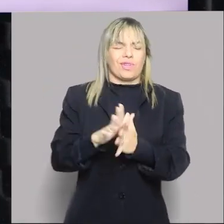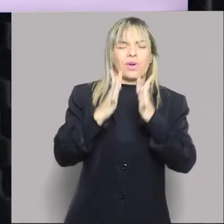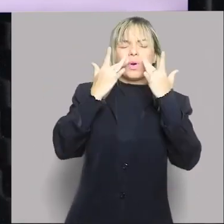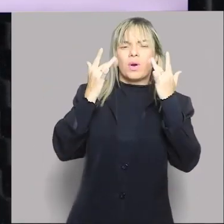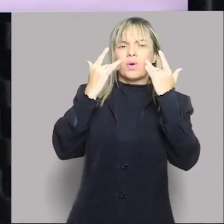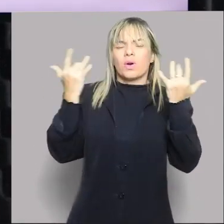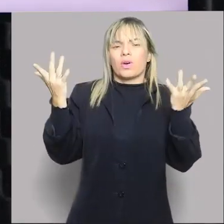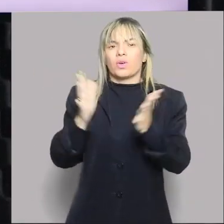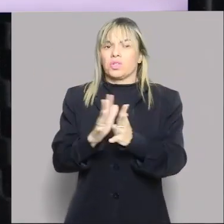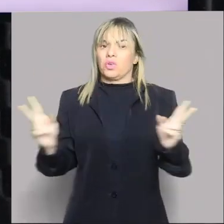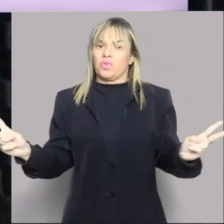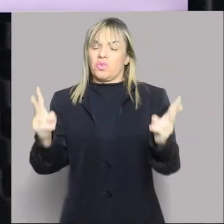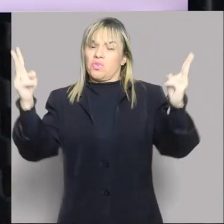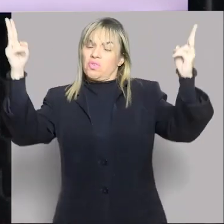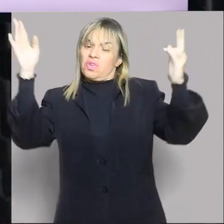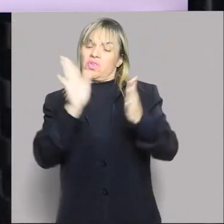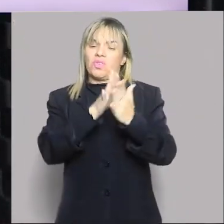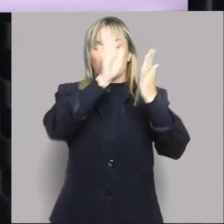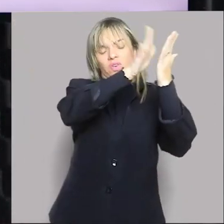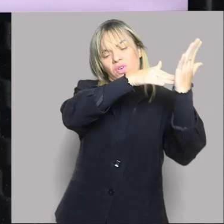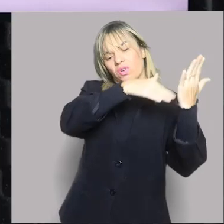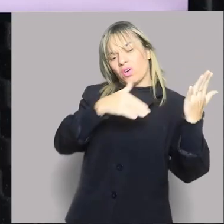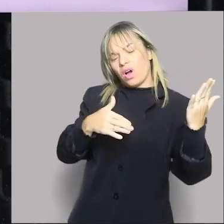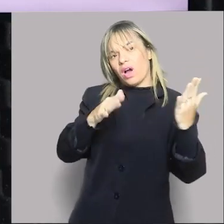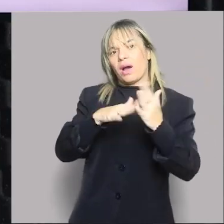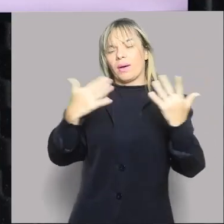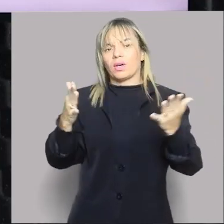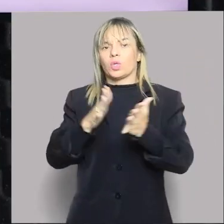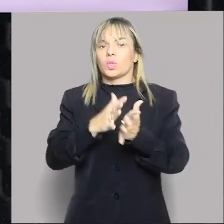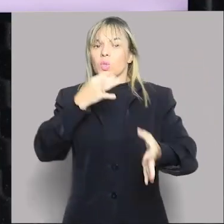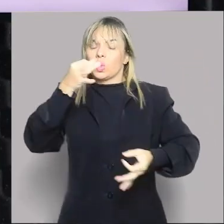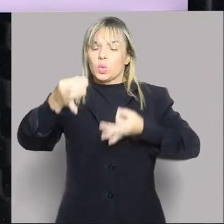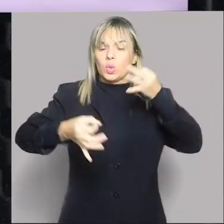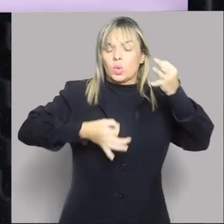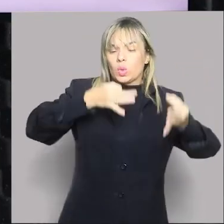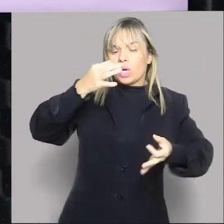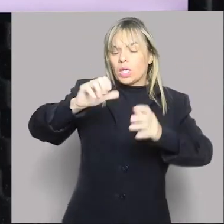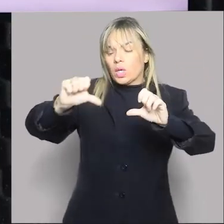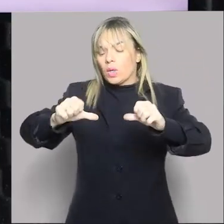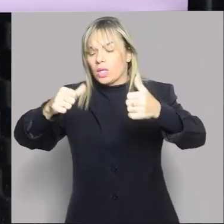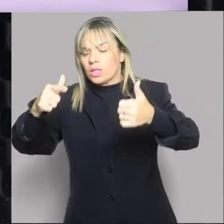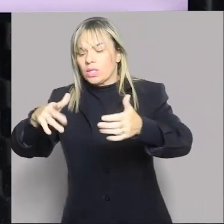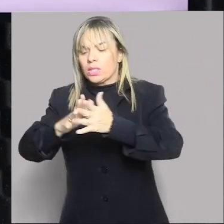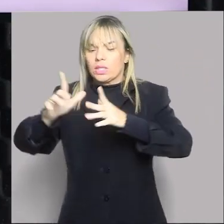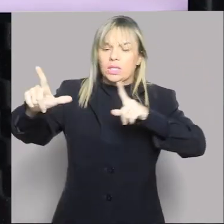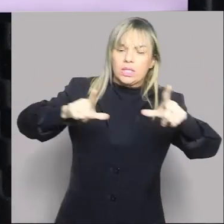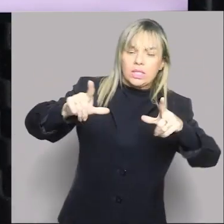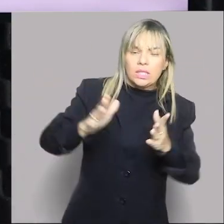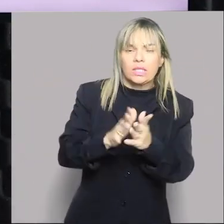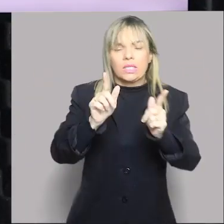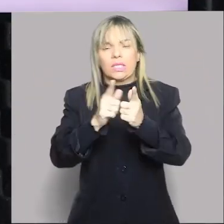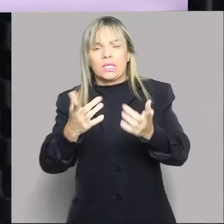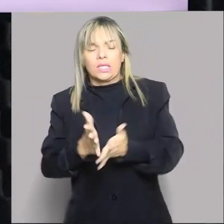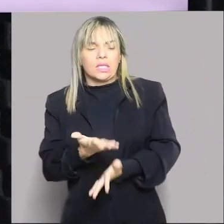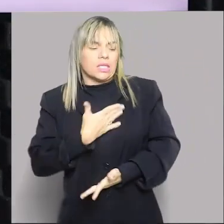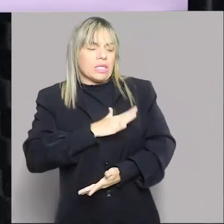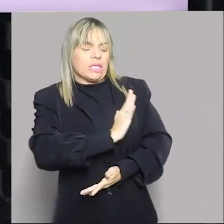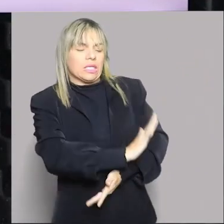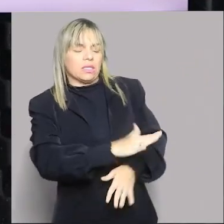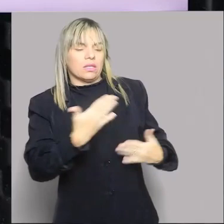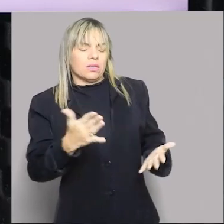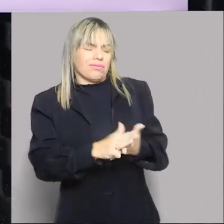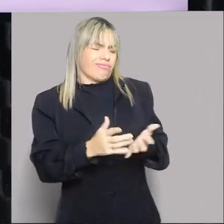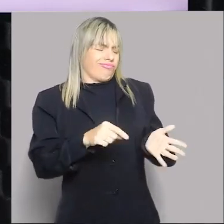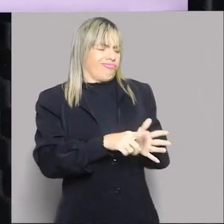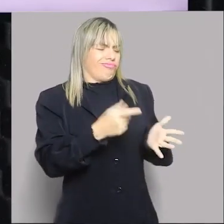o teu valor estético pessoal sobre a qualidade de trabalho de alguém. Ah, eu não gosto de determinada música. Ah, isso não é música. Quem